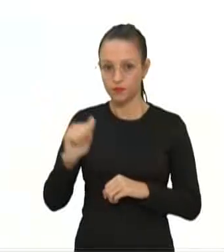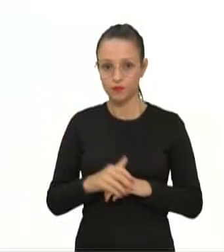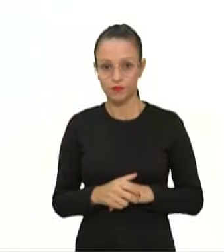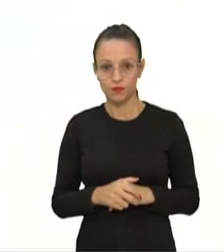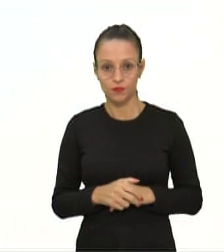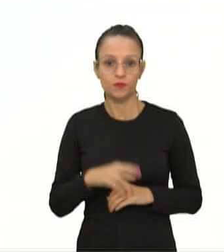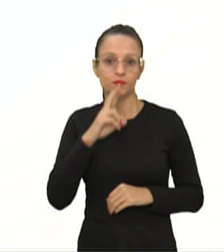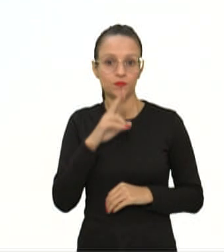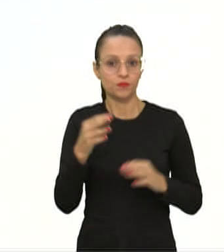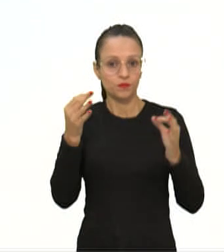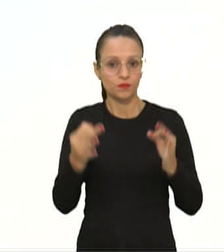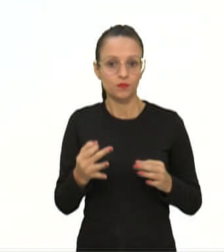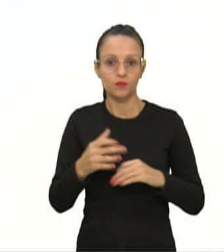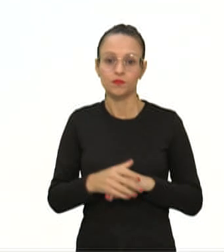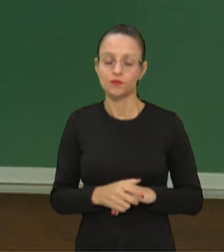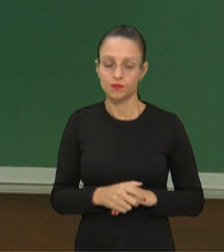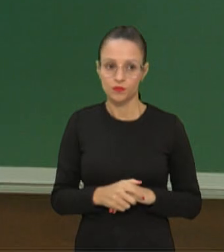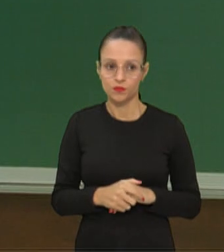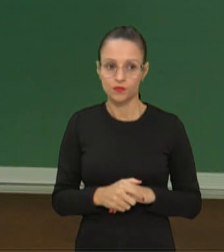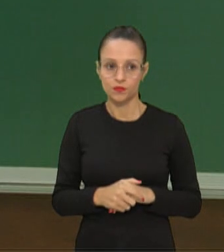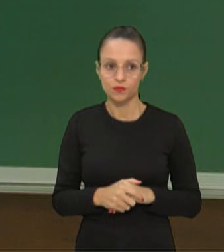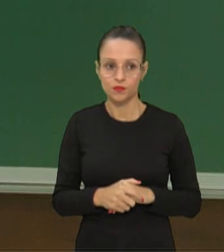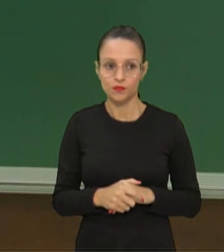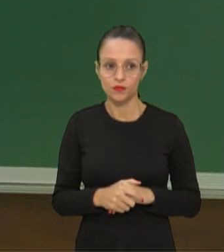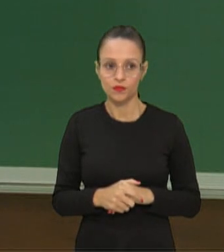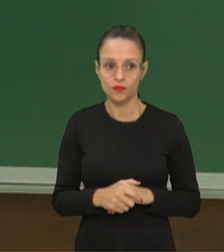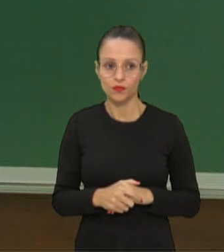Então a letra A era a resposta correta.